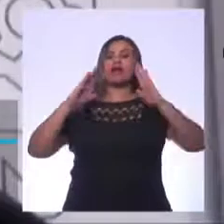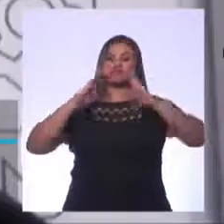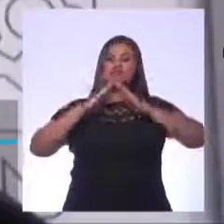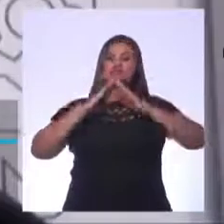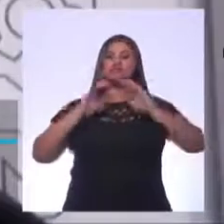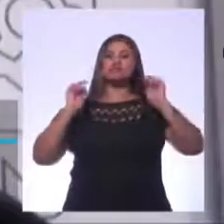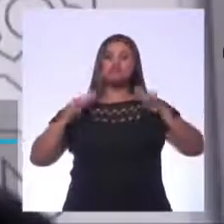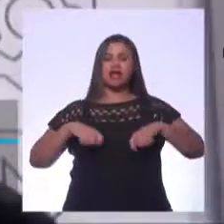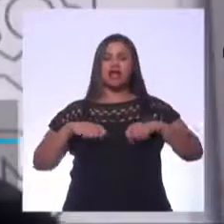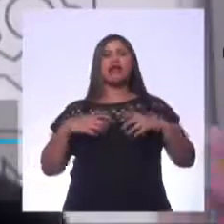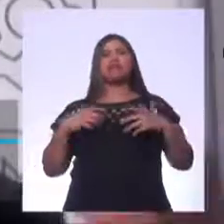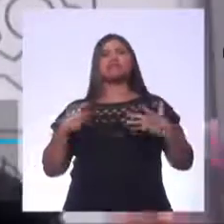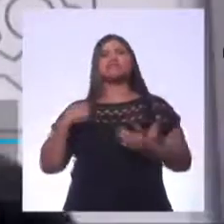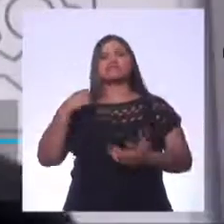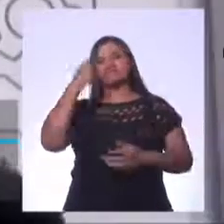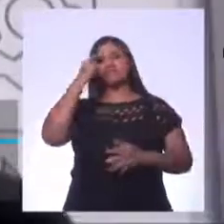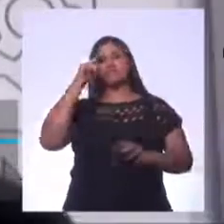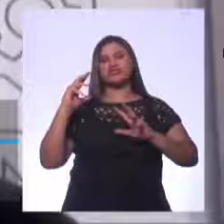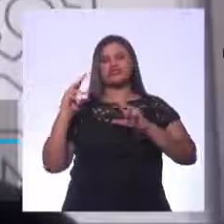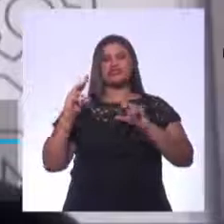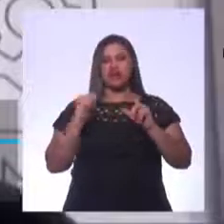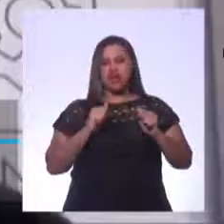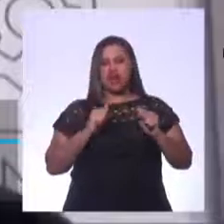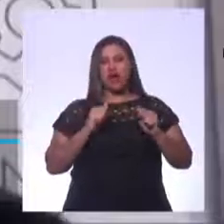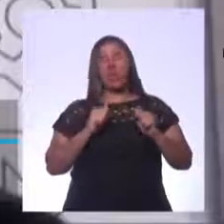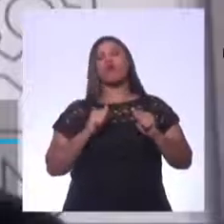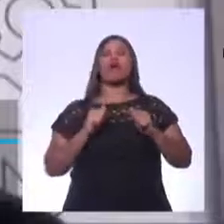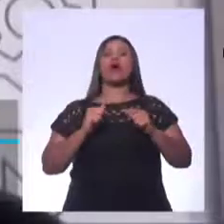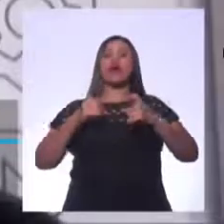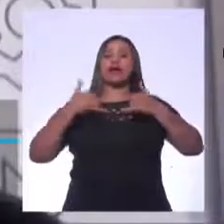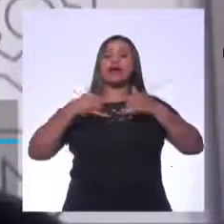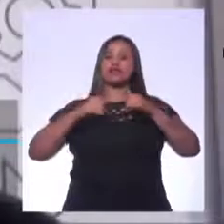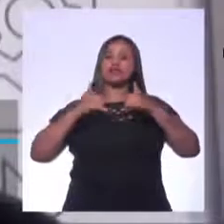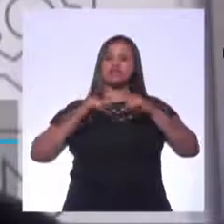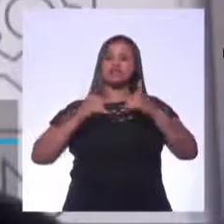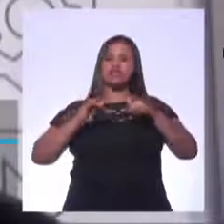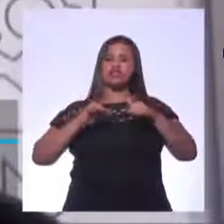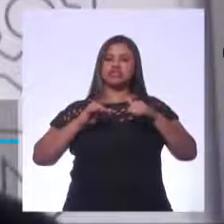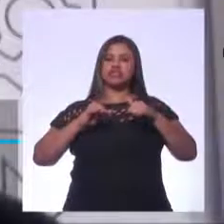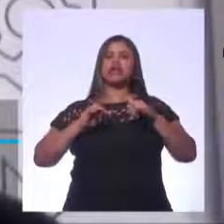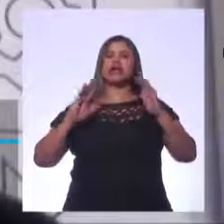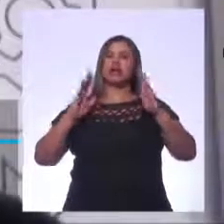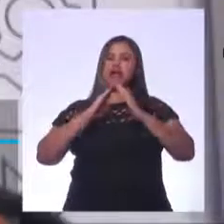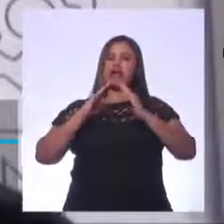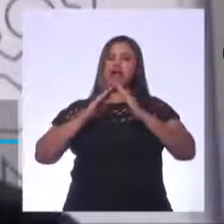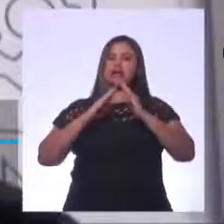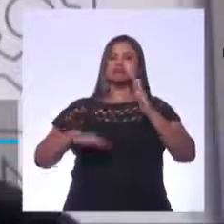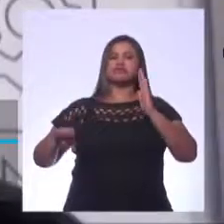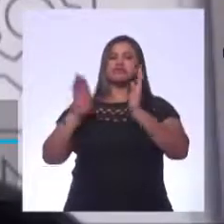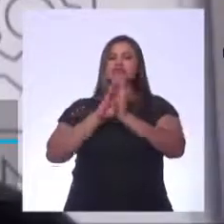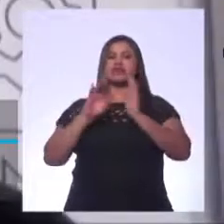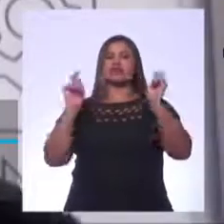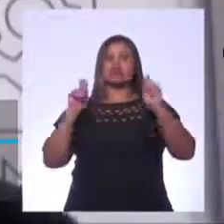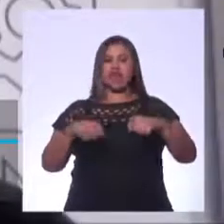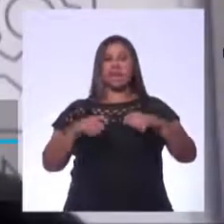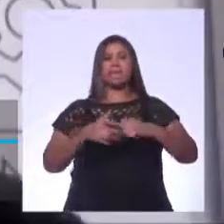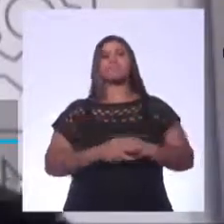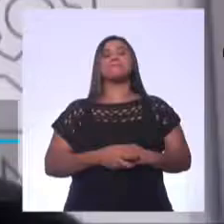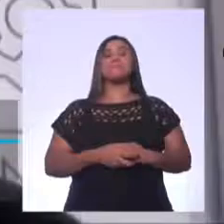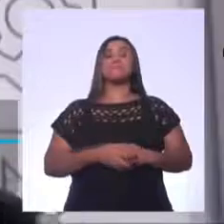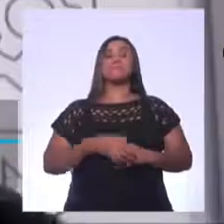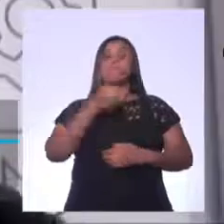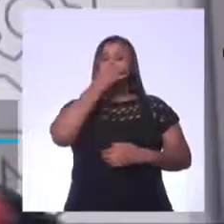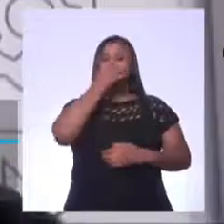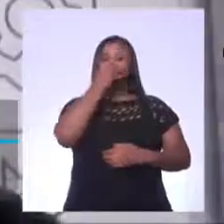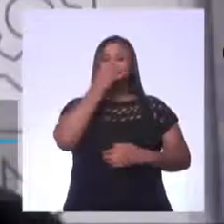maneira geral, é dessa forma que a energia acaba chegando às nossas residências. Aqui eu faço uma